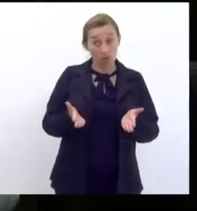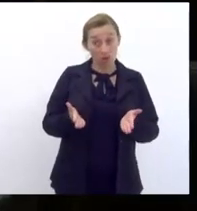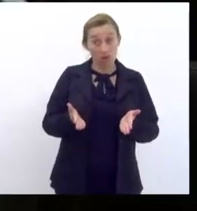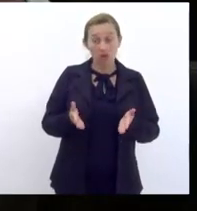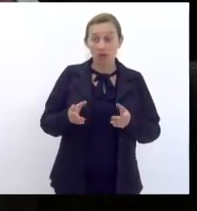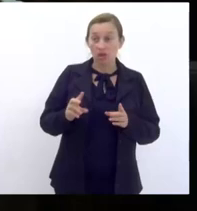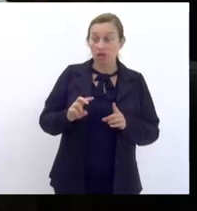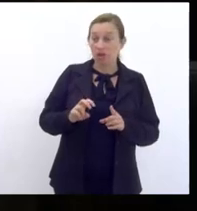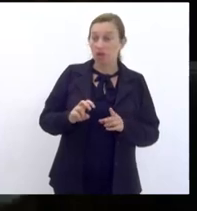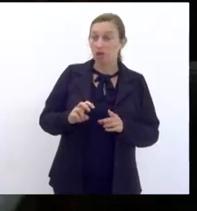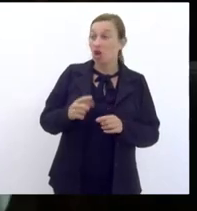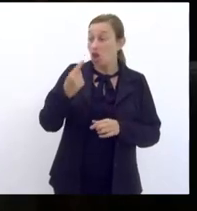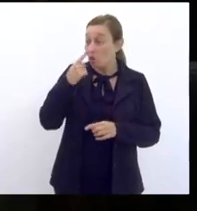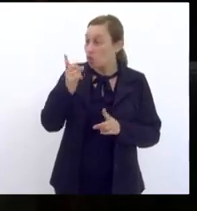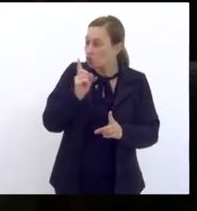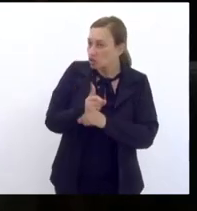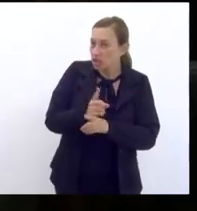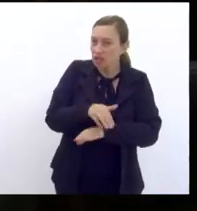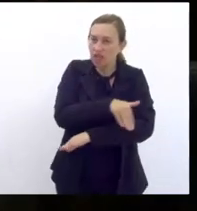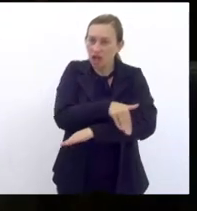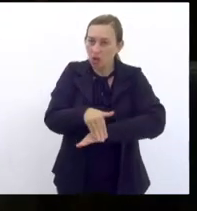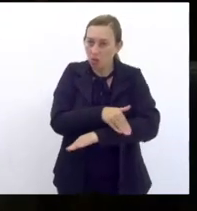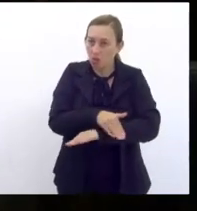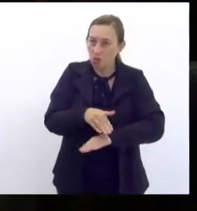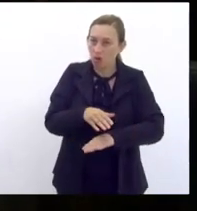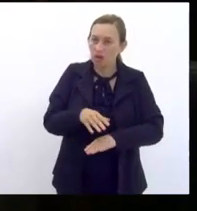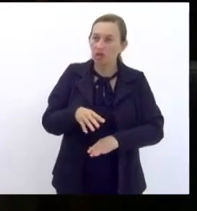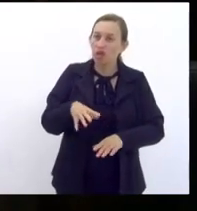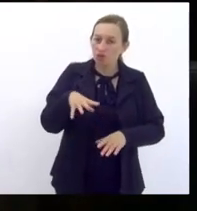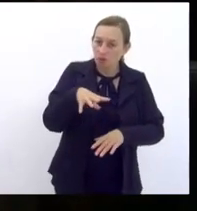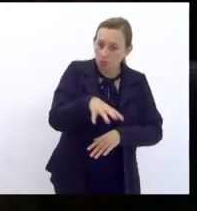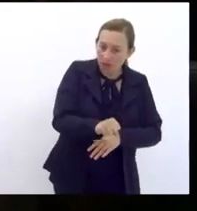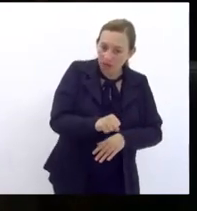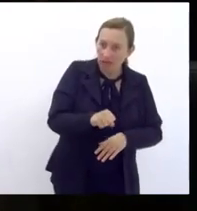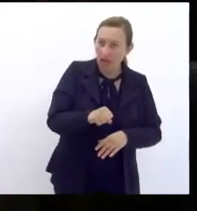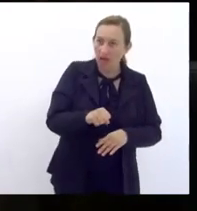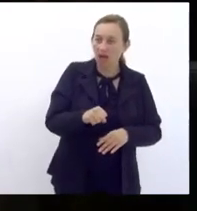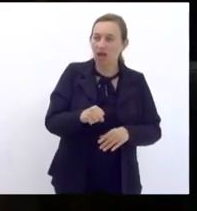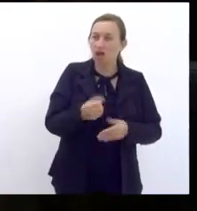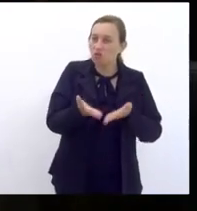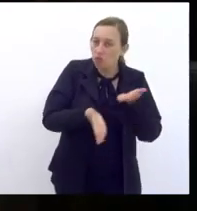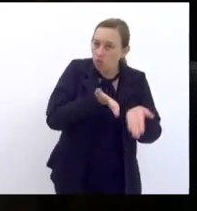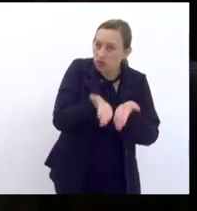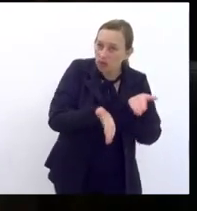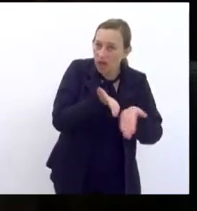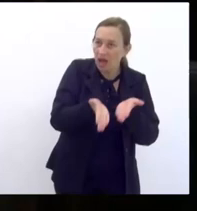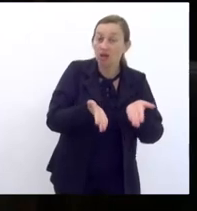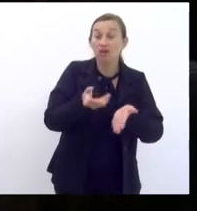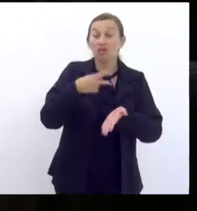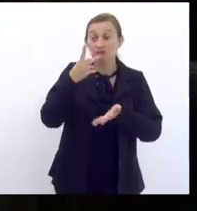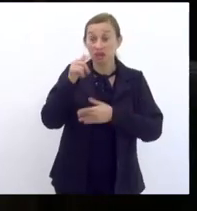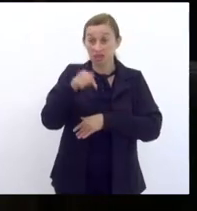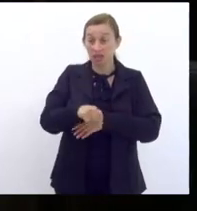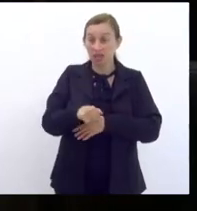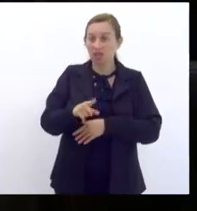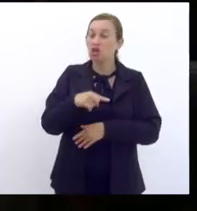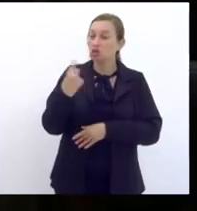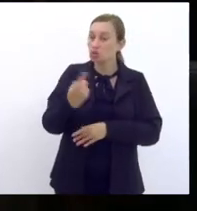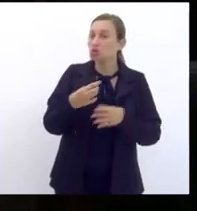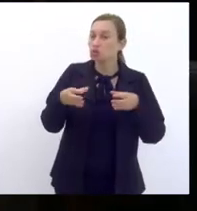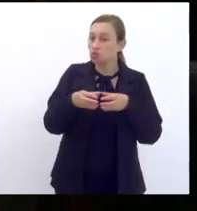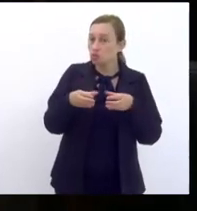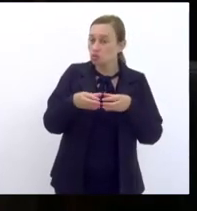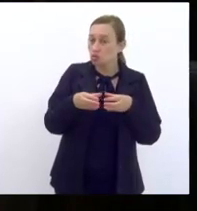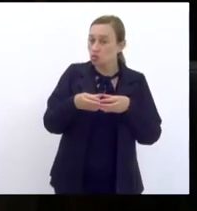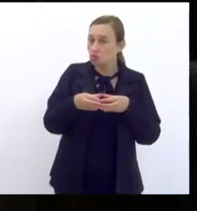atropelado olha achei na rua tá atropelado ele entra vou tirar a Dor Desse animalzinho E como foi dito aqui sacou nossa equipe